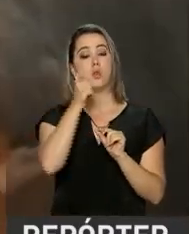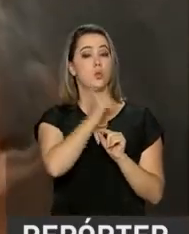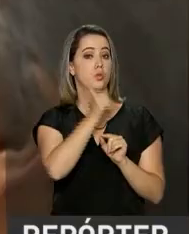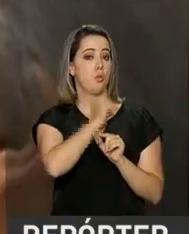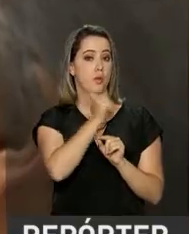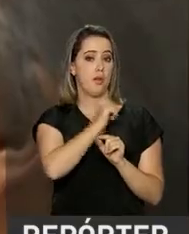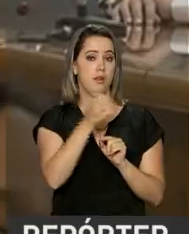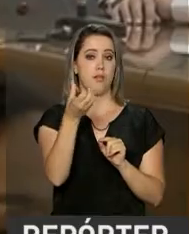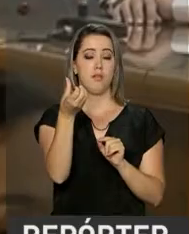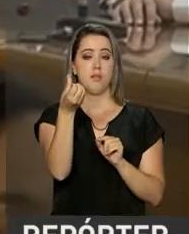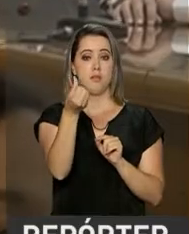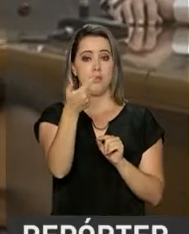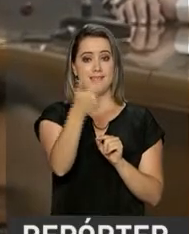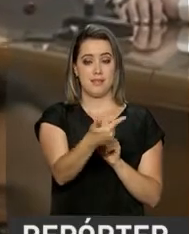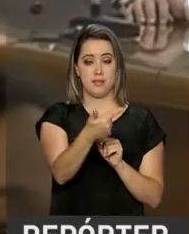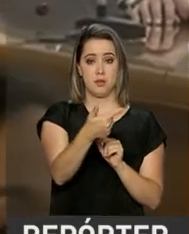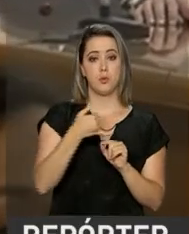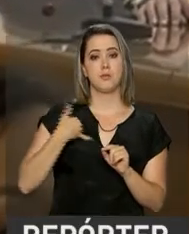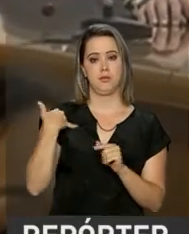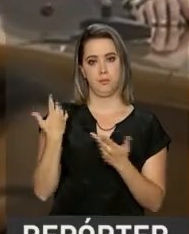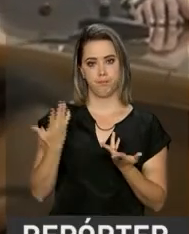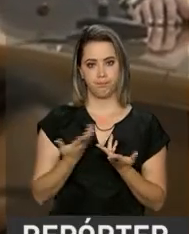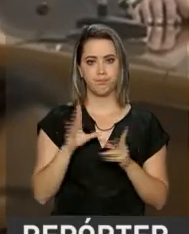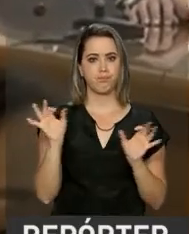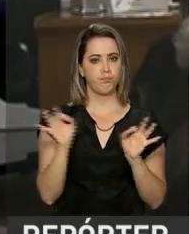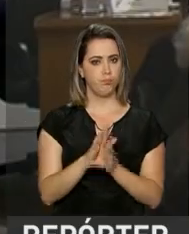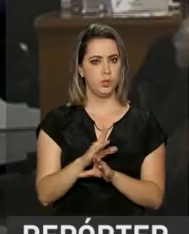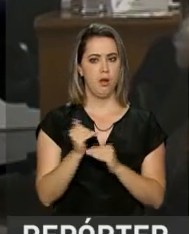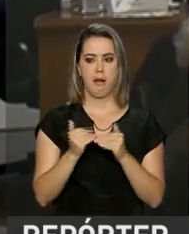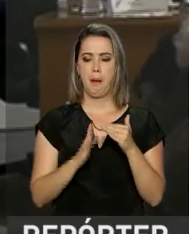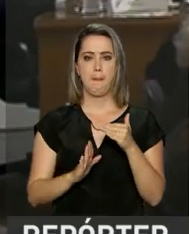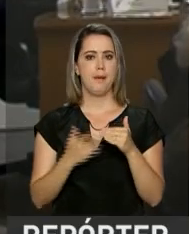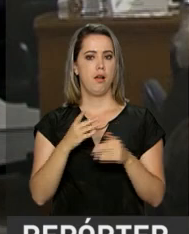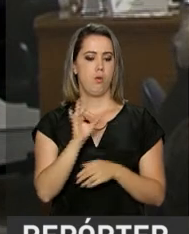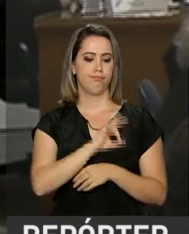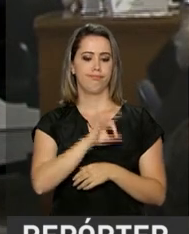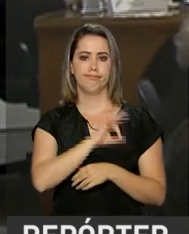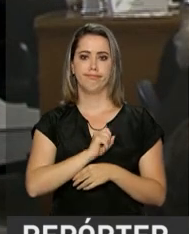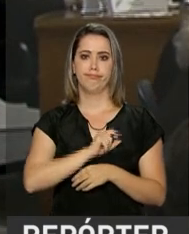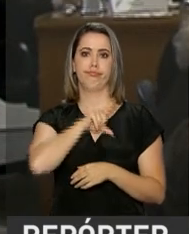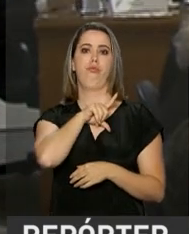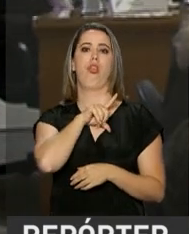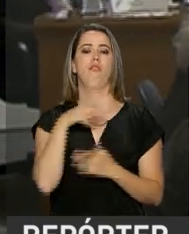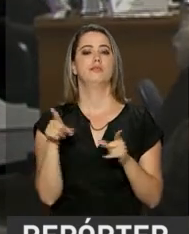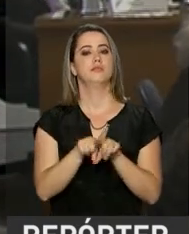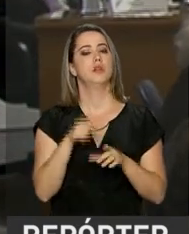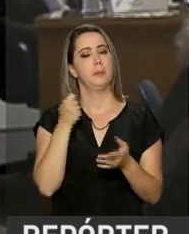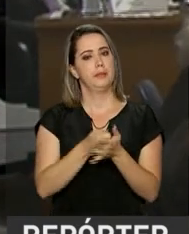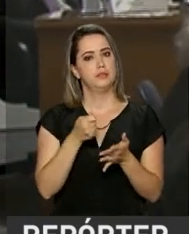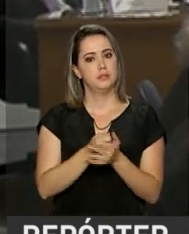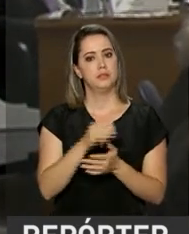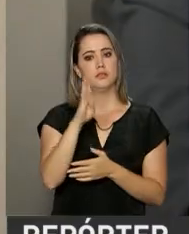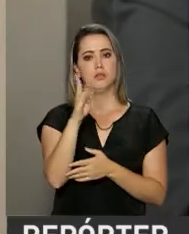das mulheres de 65 para 62 anos, o fim das superaposentadorias do funcionalismo público e a manutenção dos pagamentos